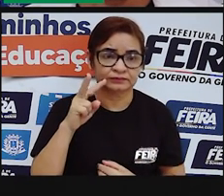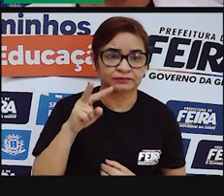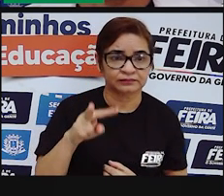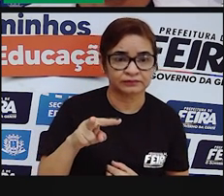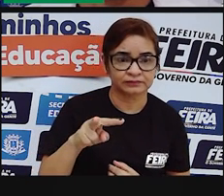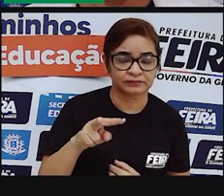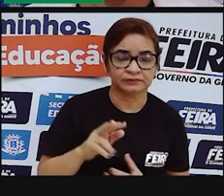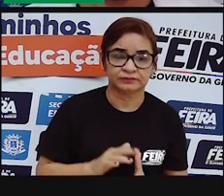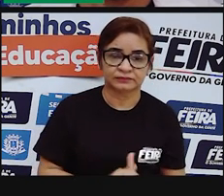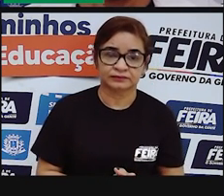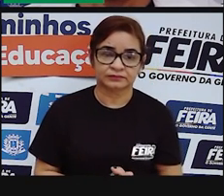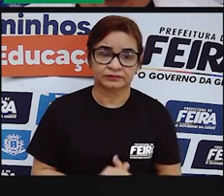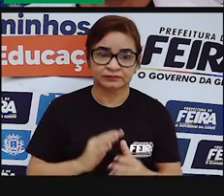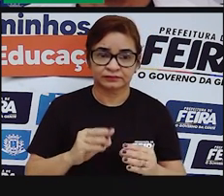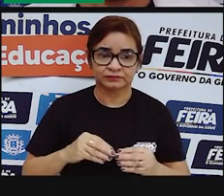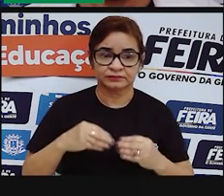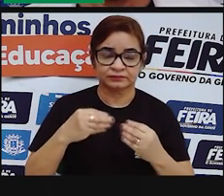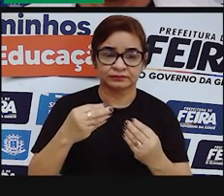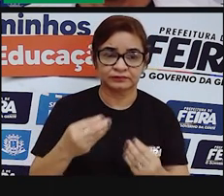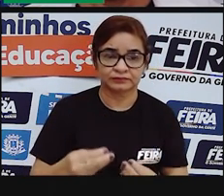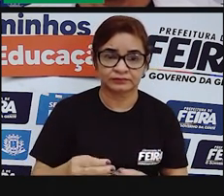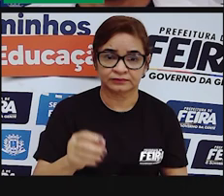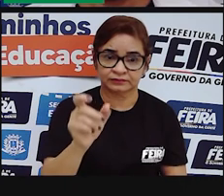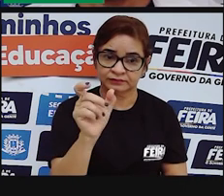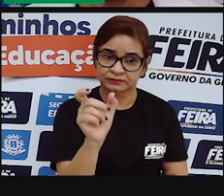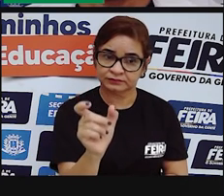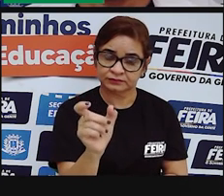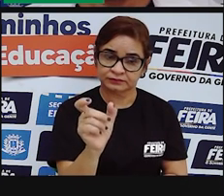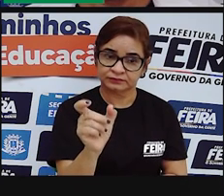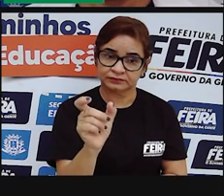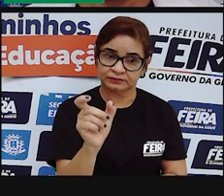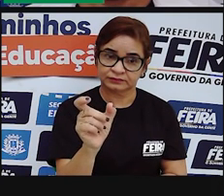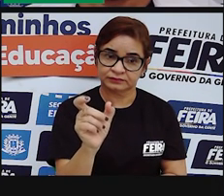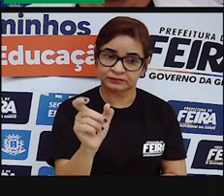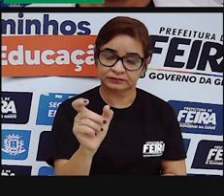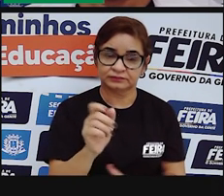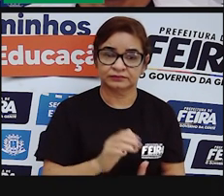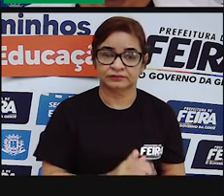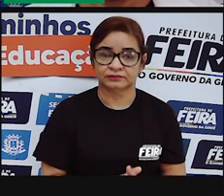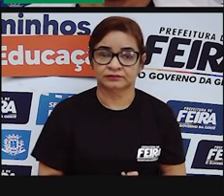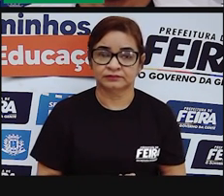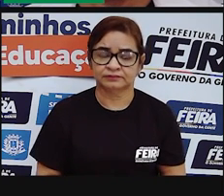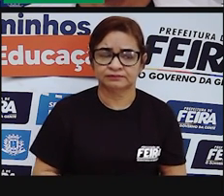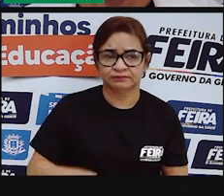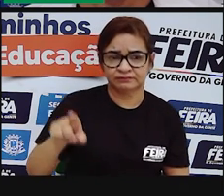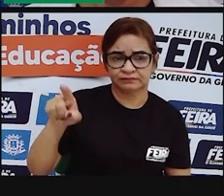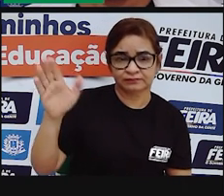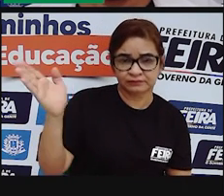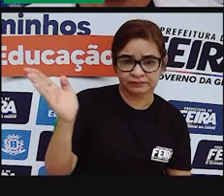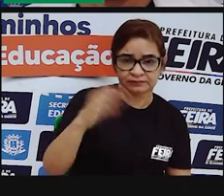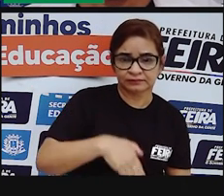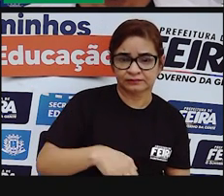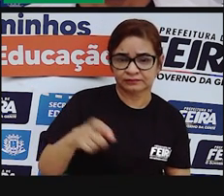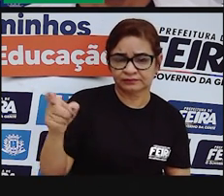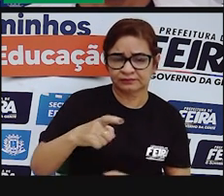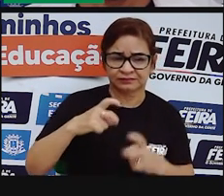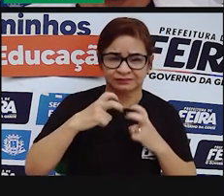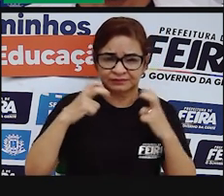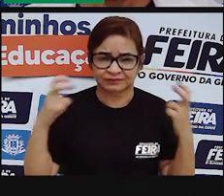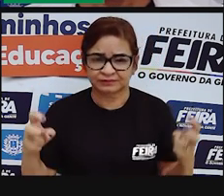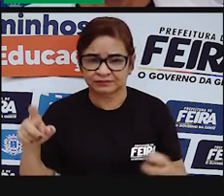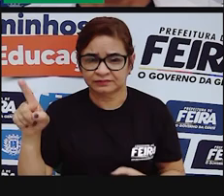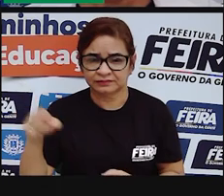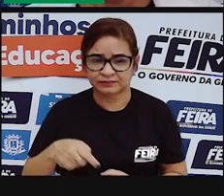seja, para enfatizar, para dar destaque a essa conjunção. E chamei, e gritei, e